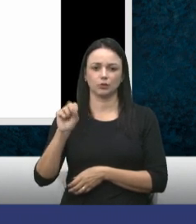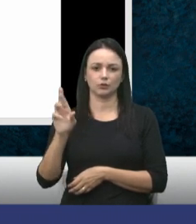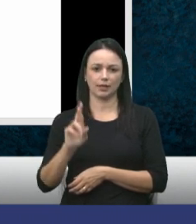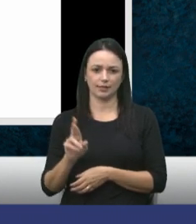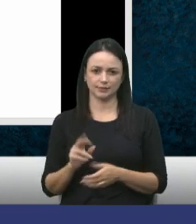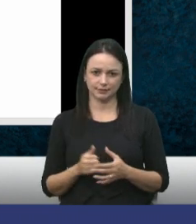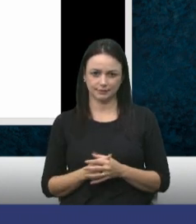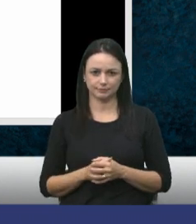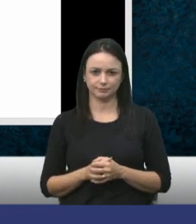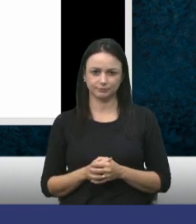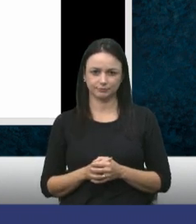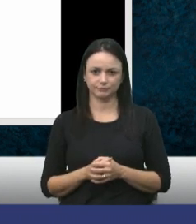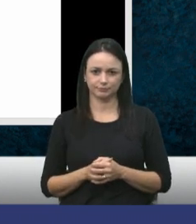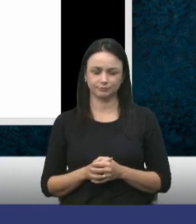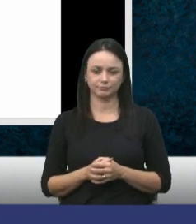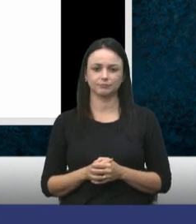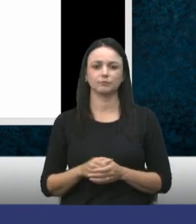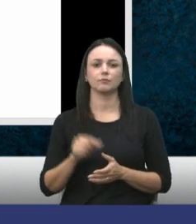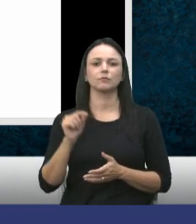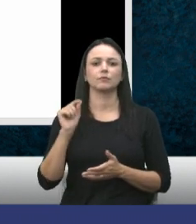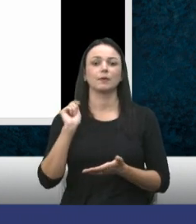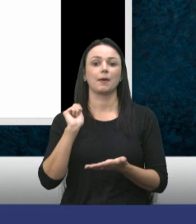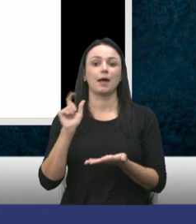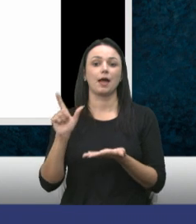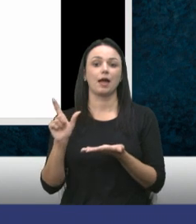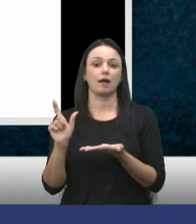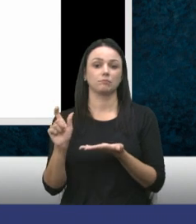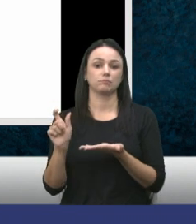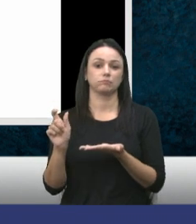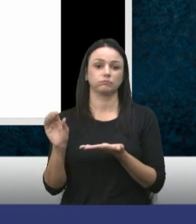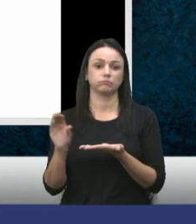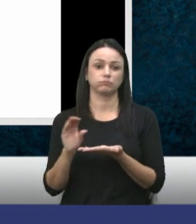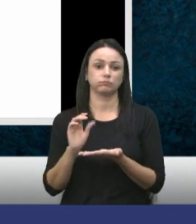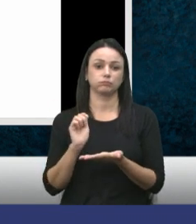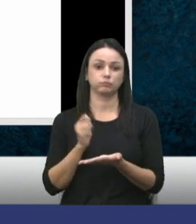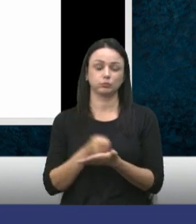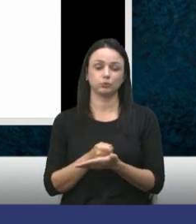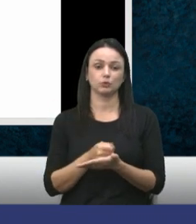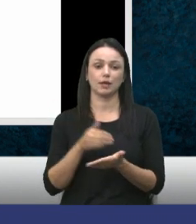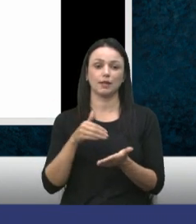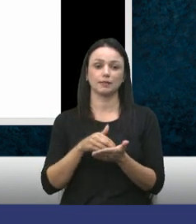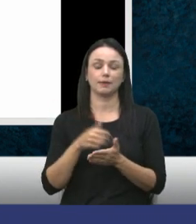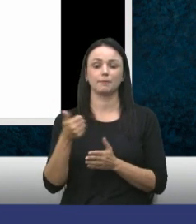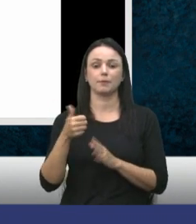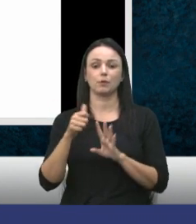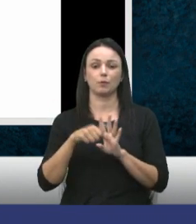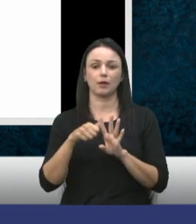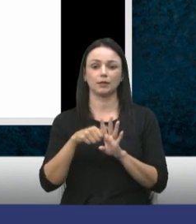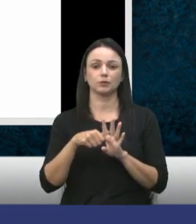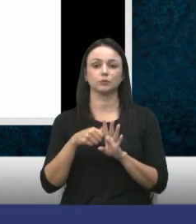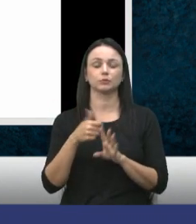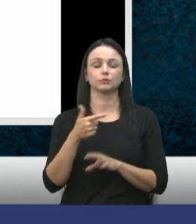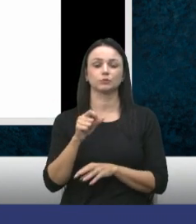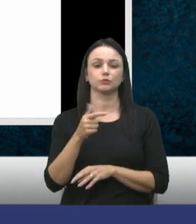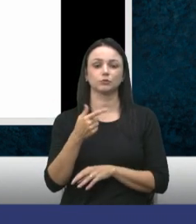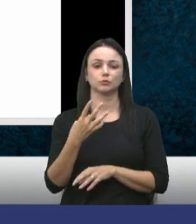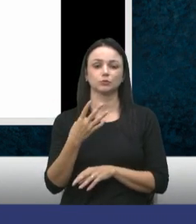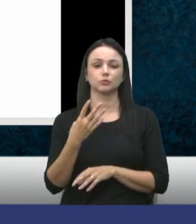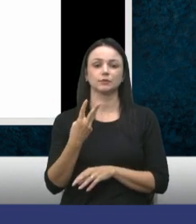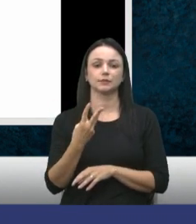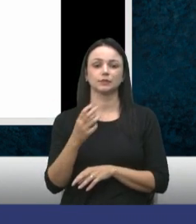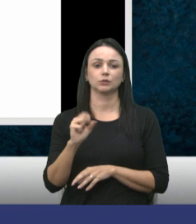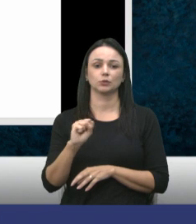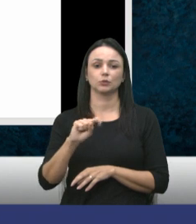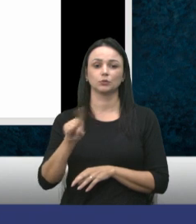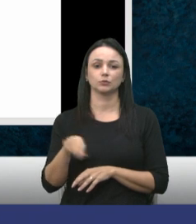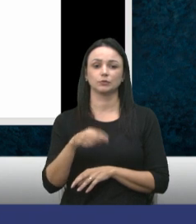22.725.998. Foi aplicado até o primeiro quadrimestre de 2024 o percentual de